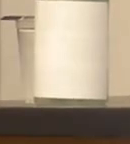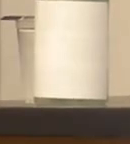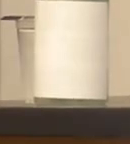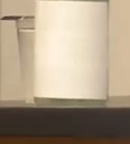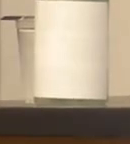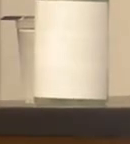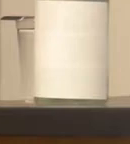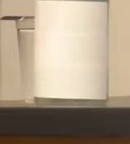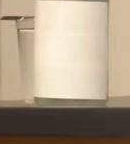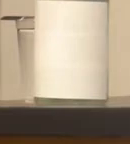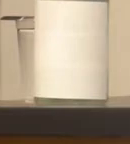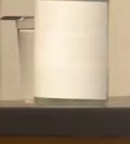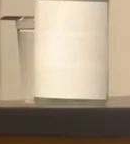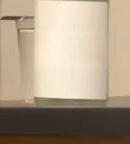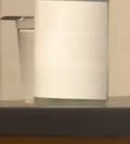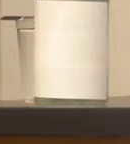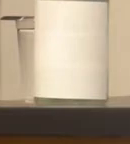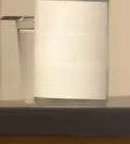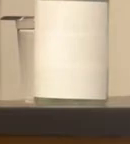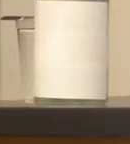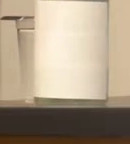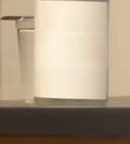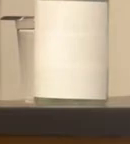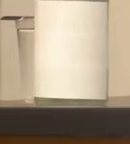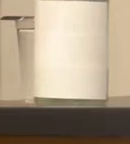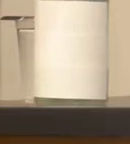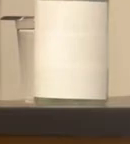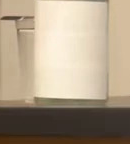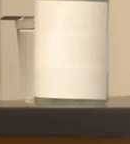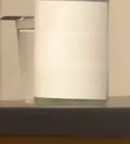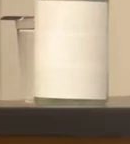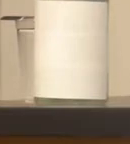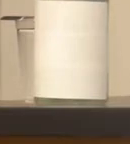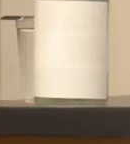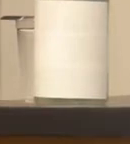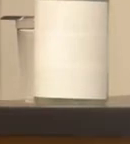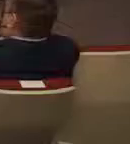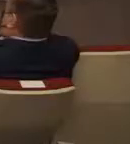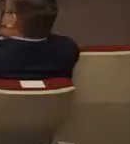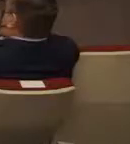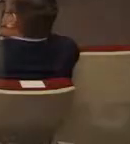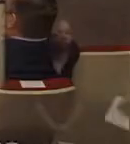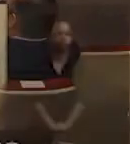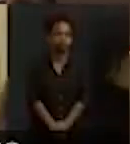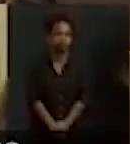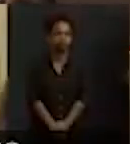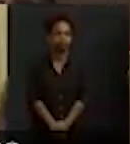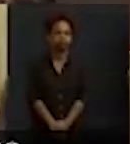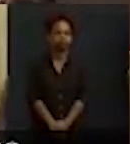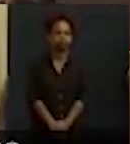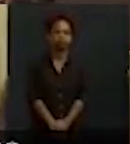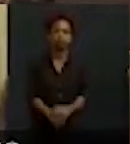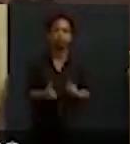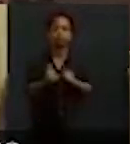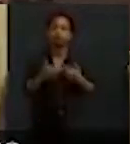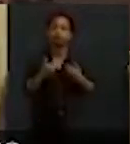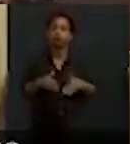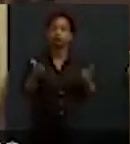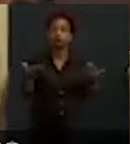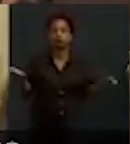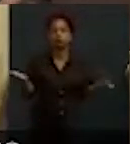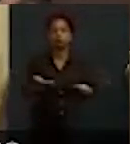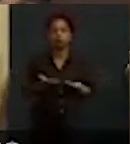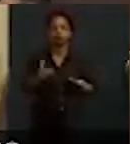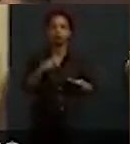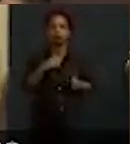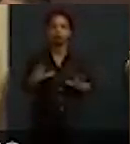dos Anjos Telexeia, para declarar aberta a sessão solene. Declaro aberta a sessão solene